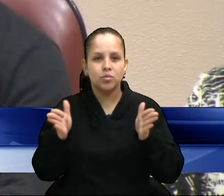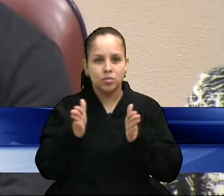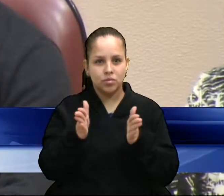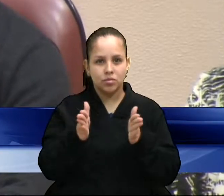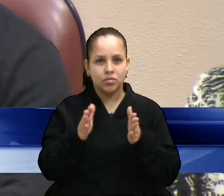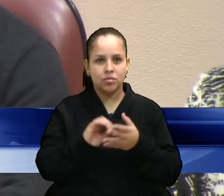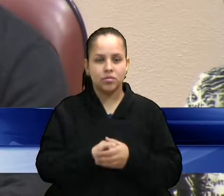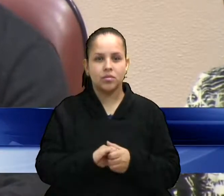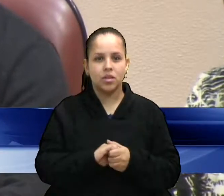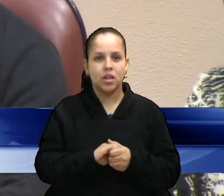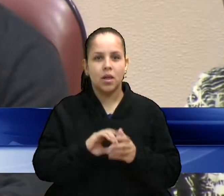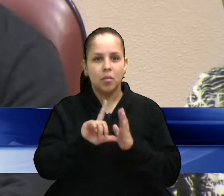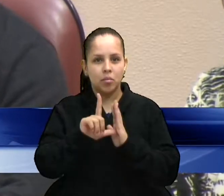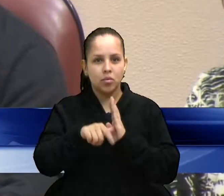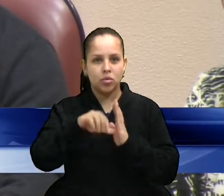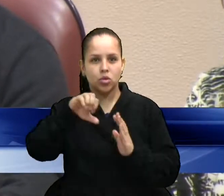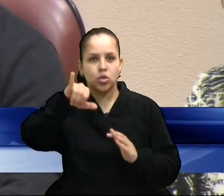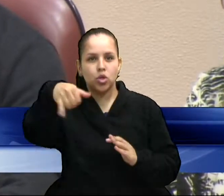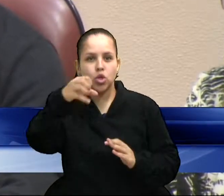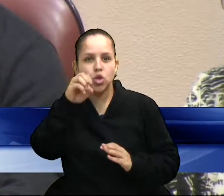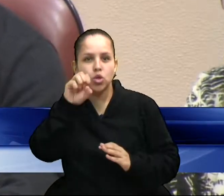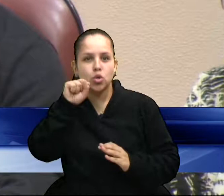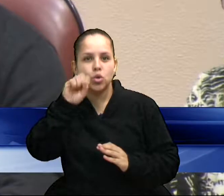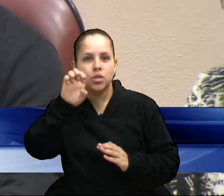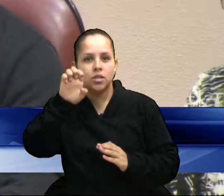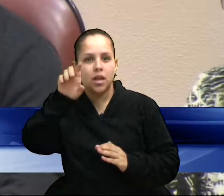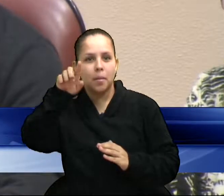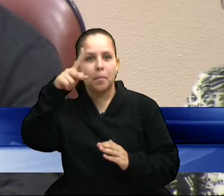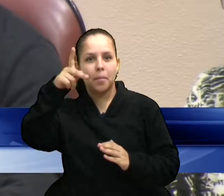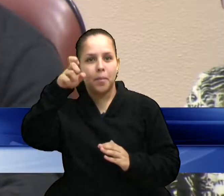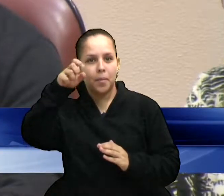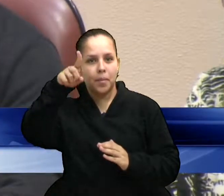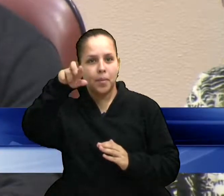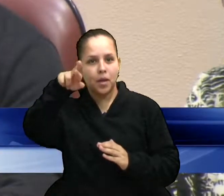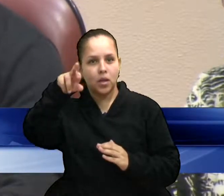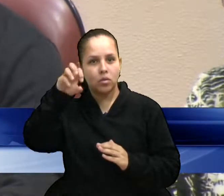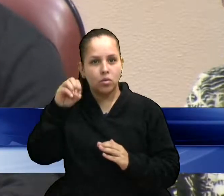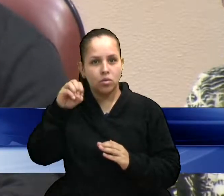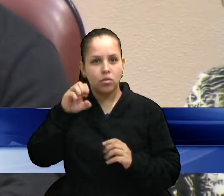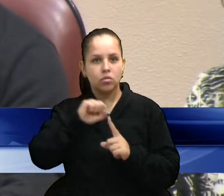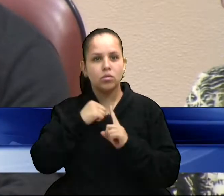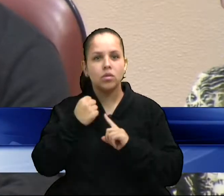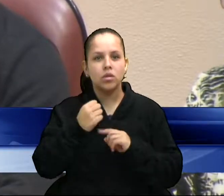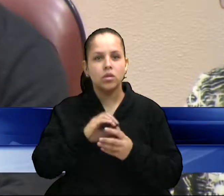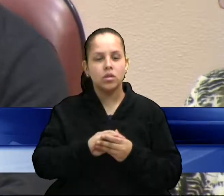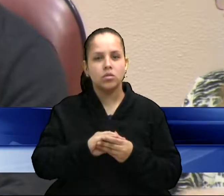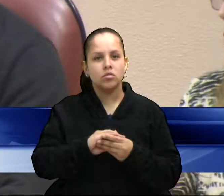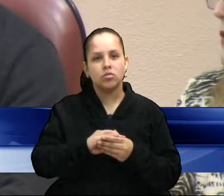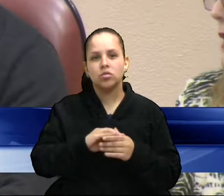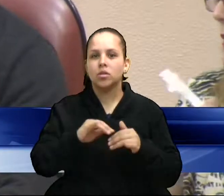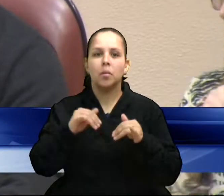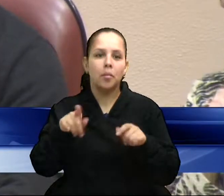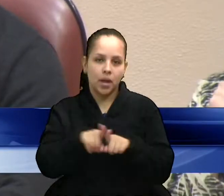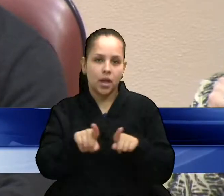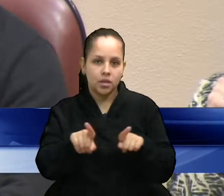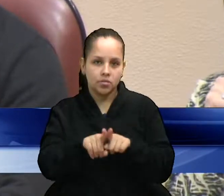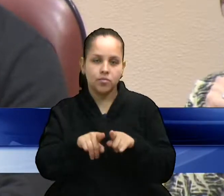José Pedro Bosley, que é a Associação Caxiense de Táxi Lotação também.